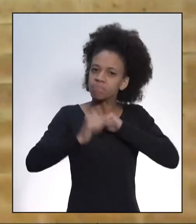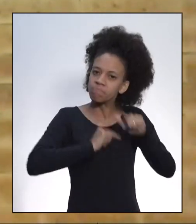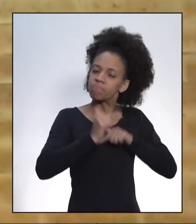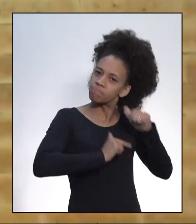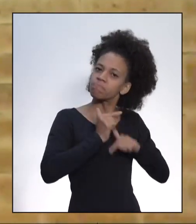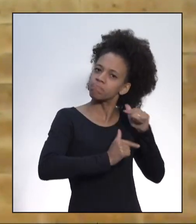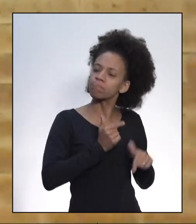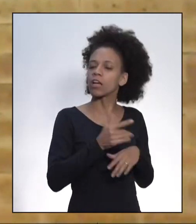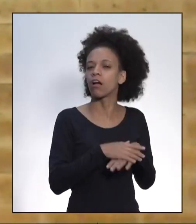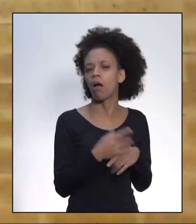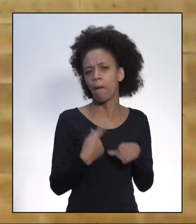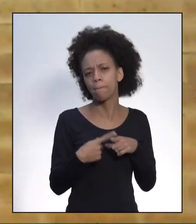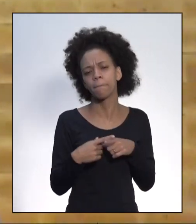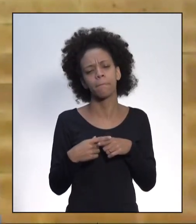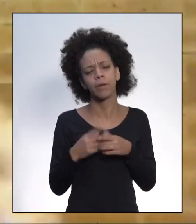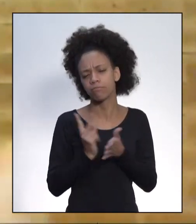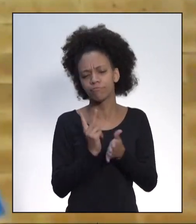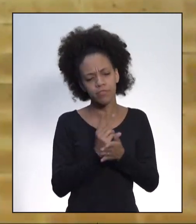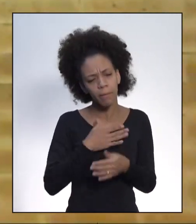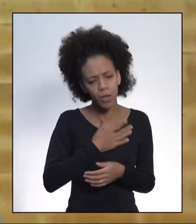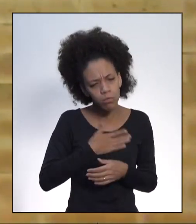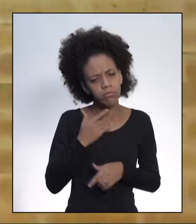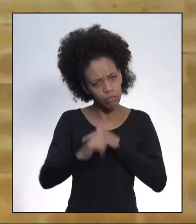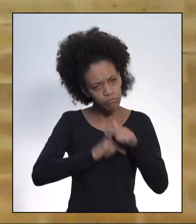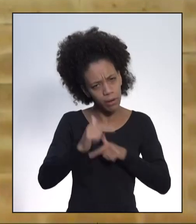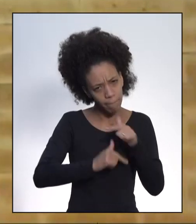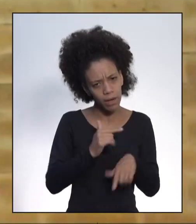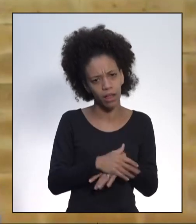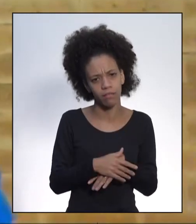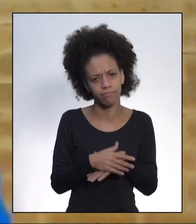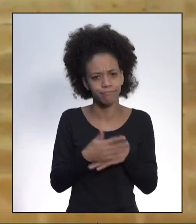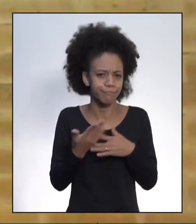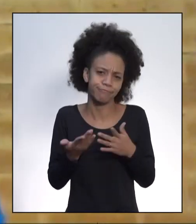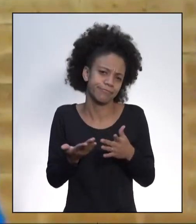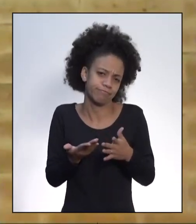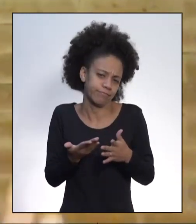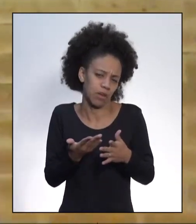eu sempre corri atrás. Eu sempre gostei muito de trabalhar, tá, pessoal? Acho que